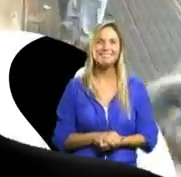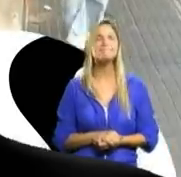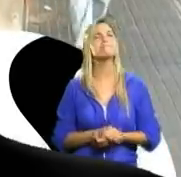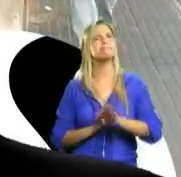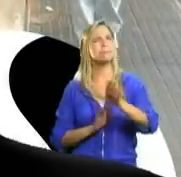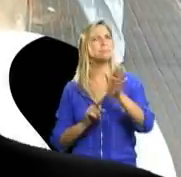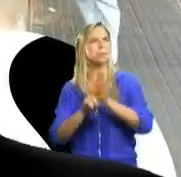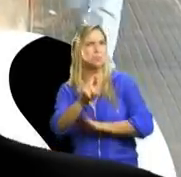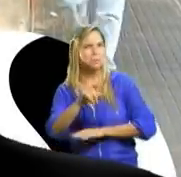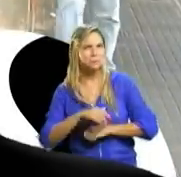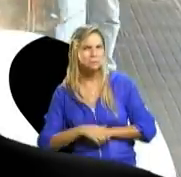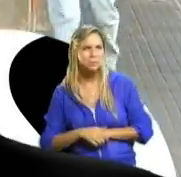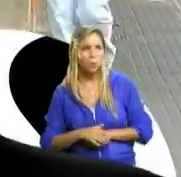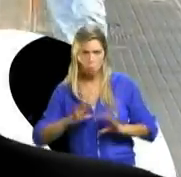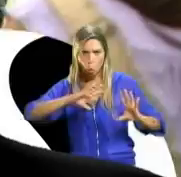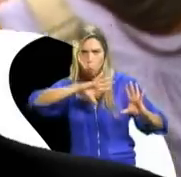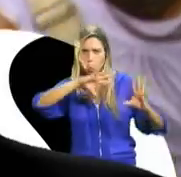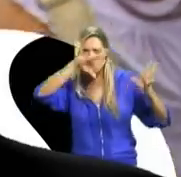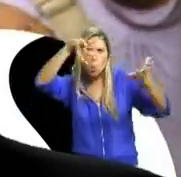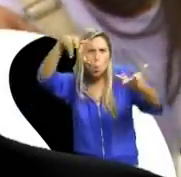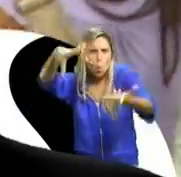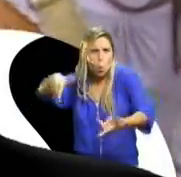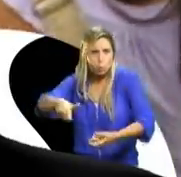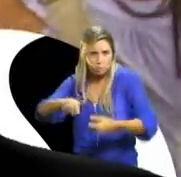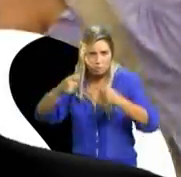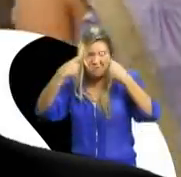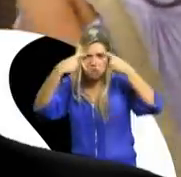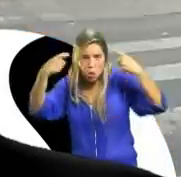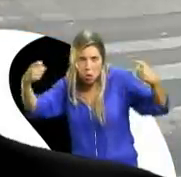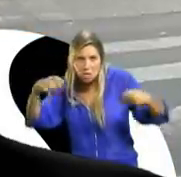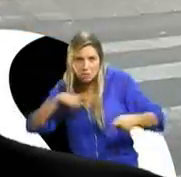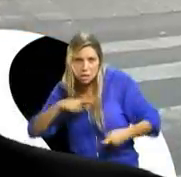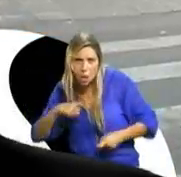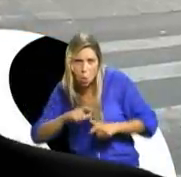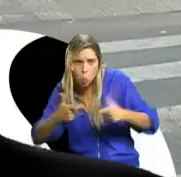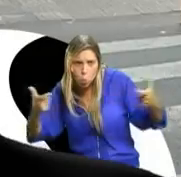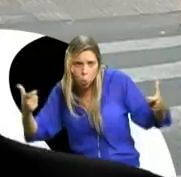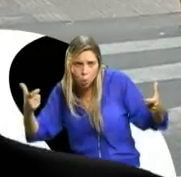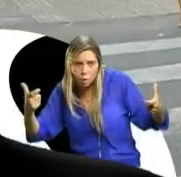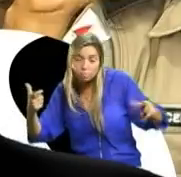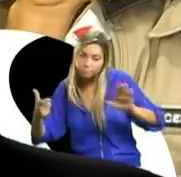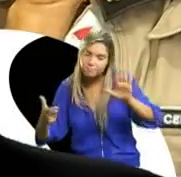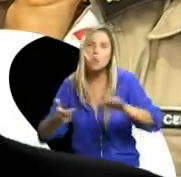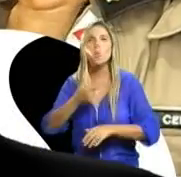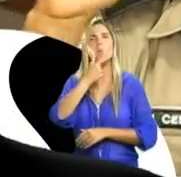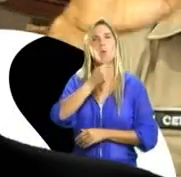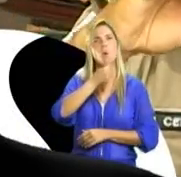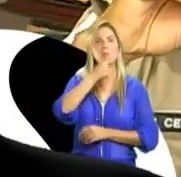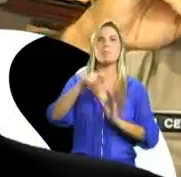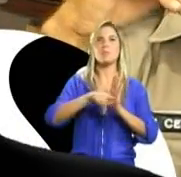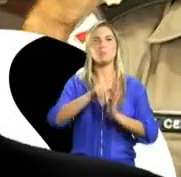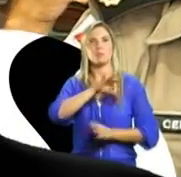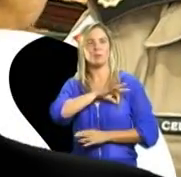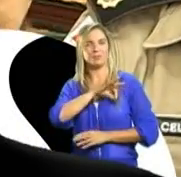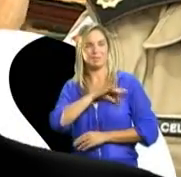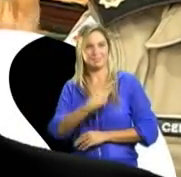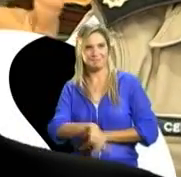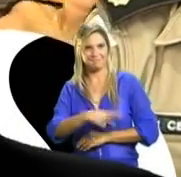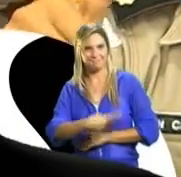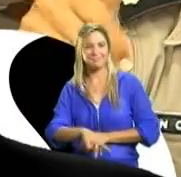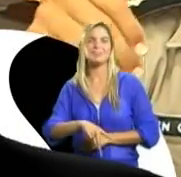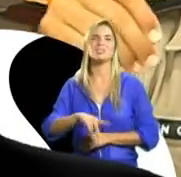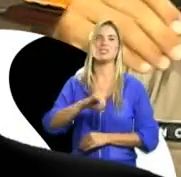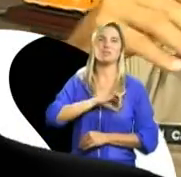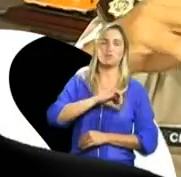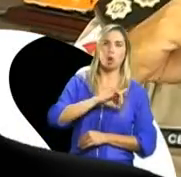Será que o mundo está mais violento? Segundo o comandante do 23º Batalhão da Polícia Militar de Minas Gerais, com sede